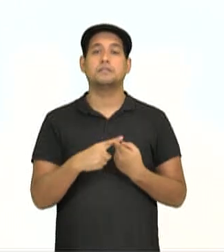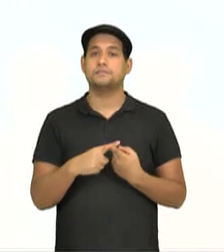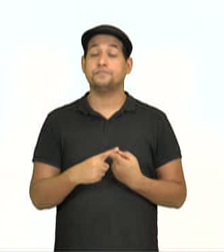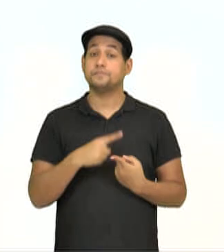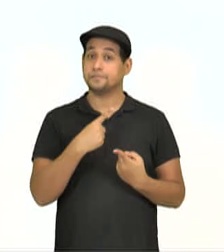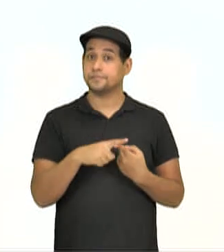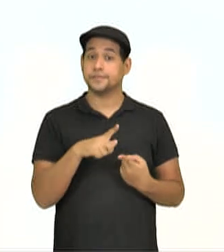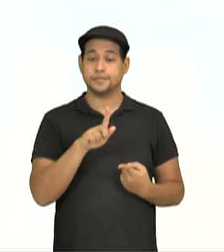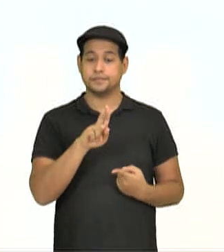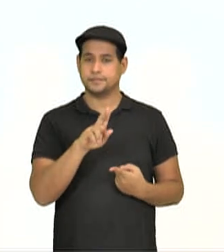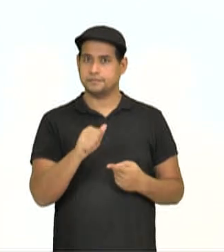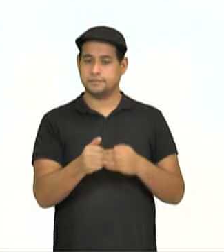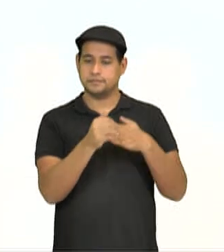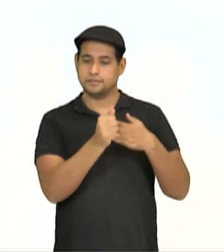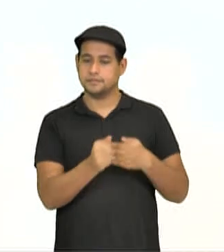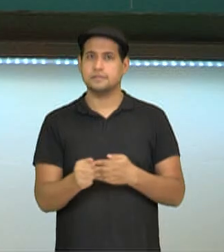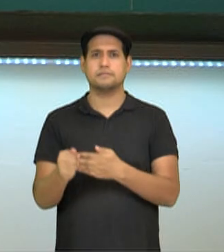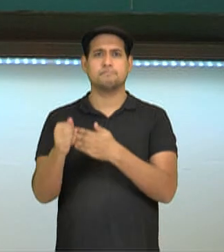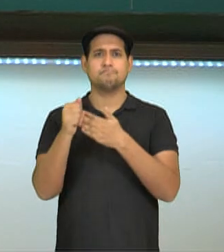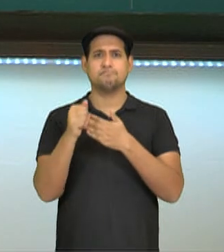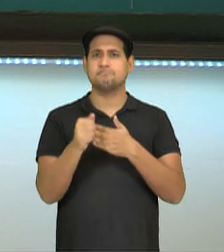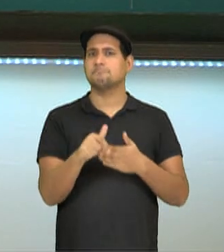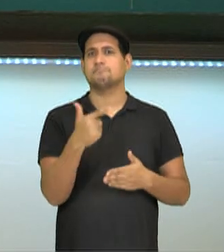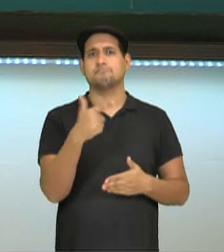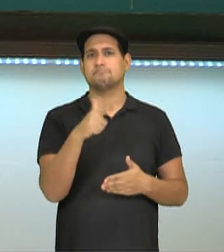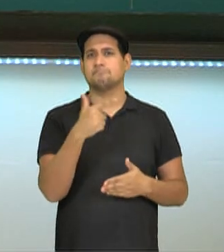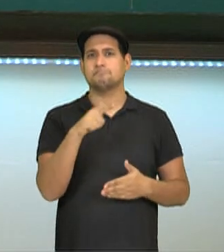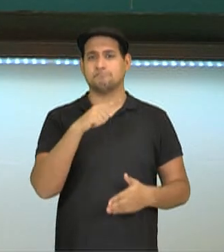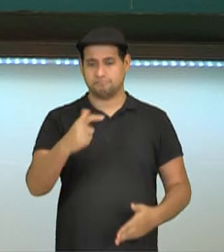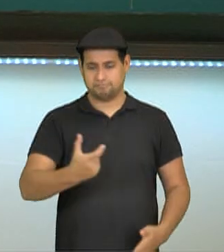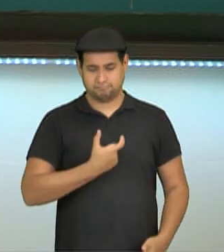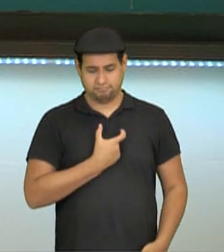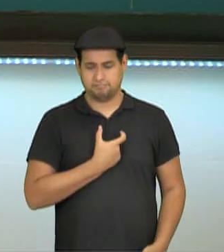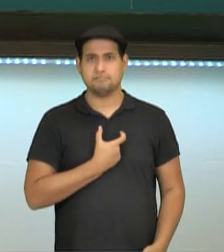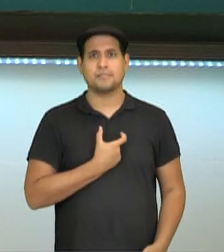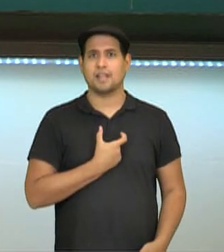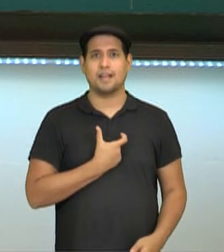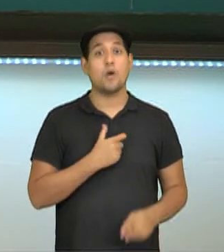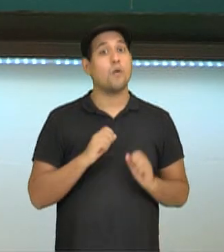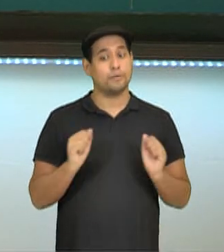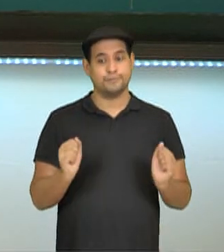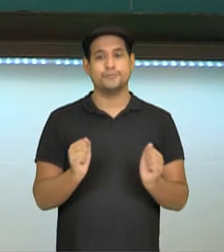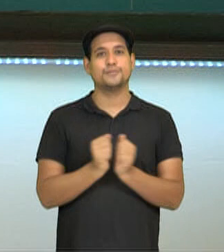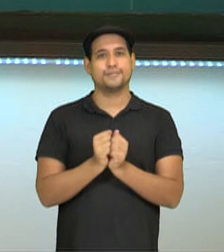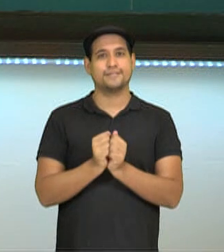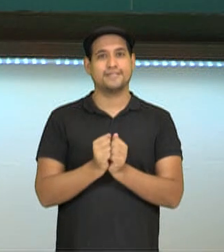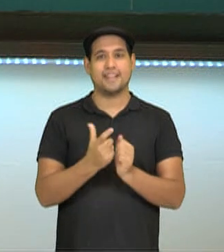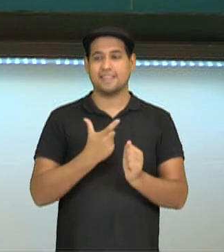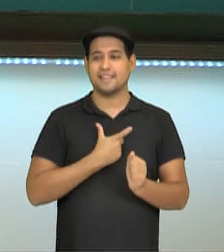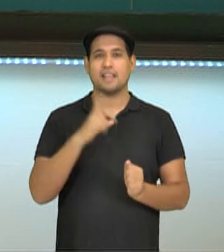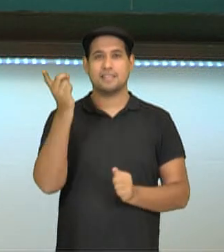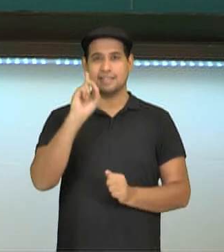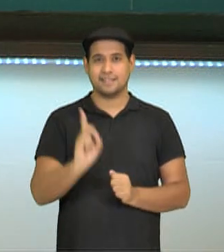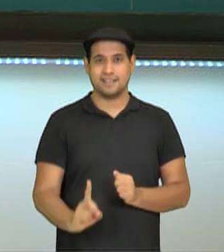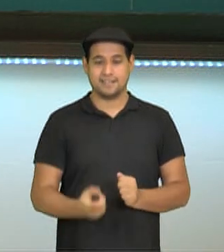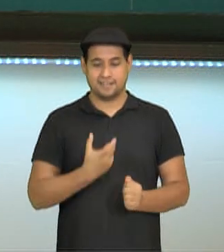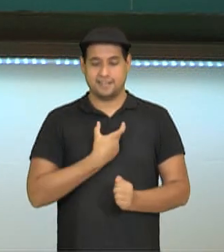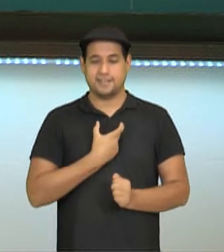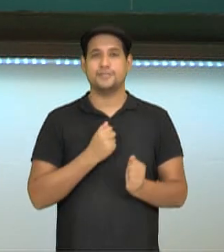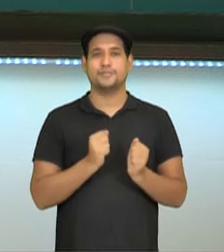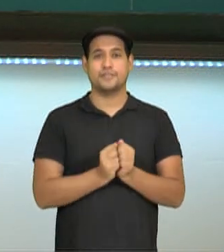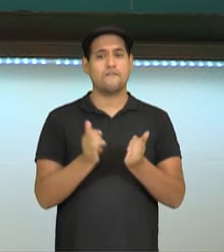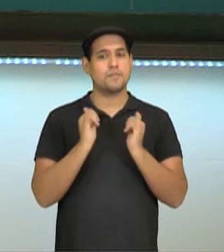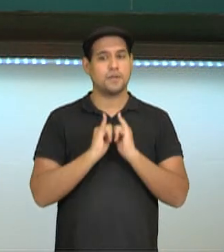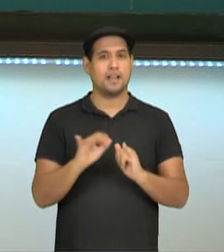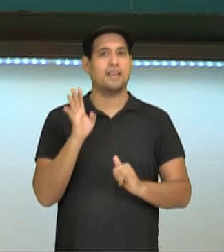que o atleta guia, até um tempo atrás, ele não recebia medalha e hoje em dia ele já recebe medalha junto com o atleta que é deficiente. Essa